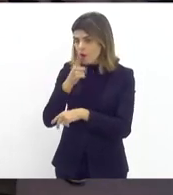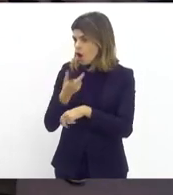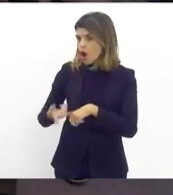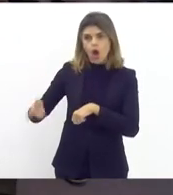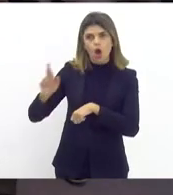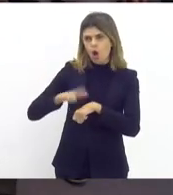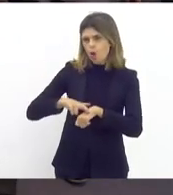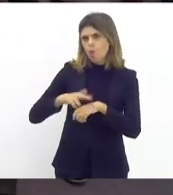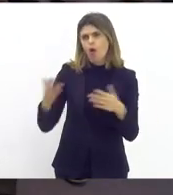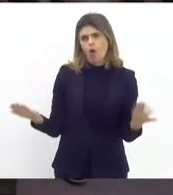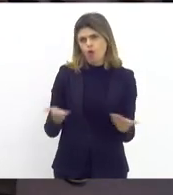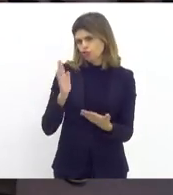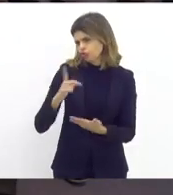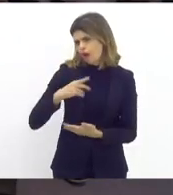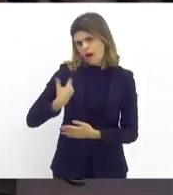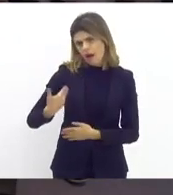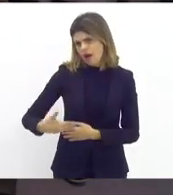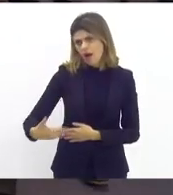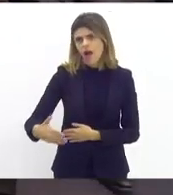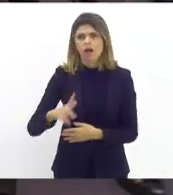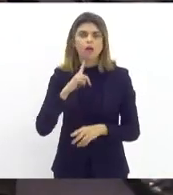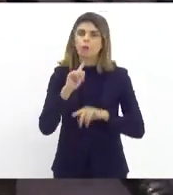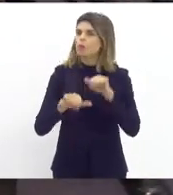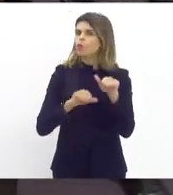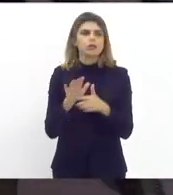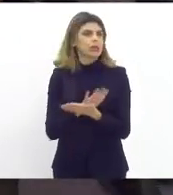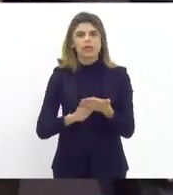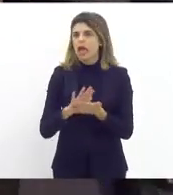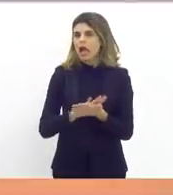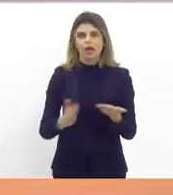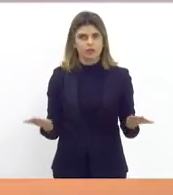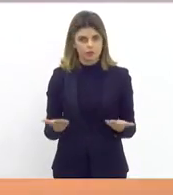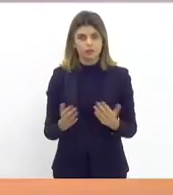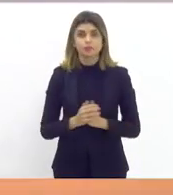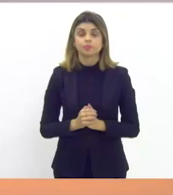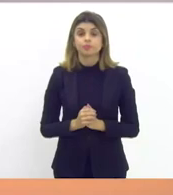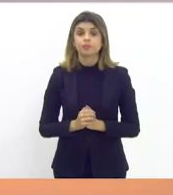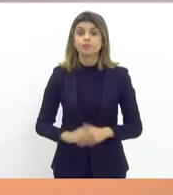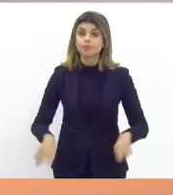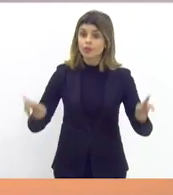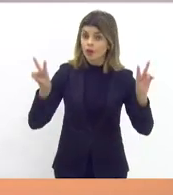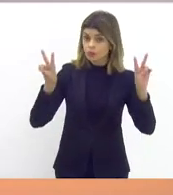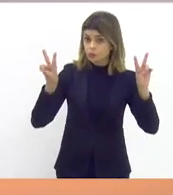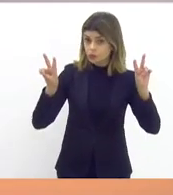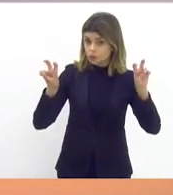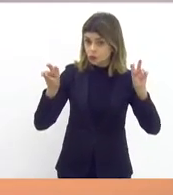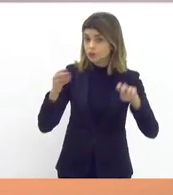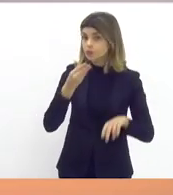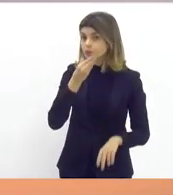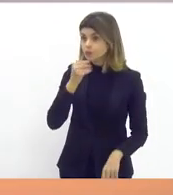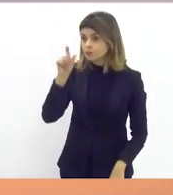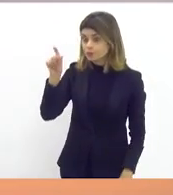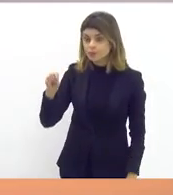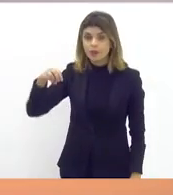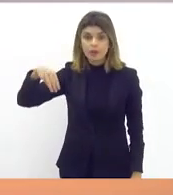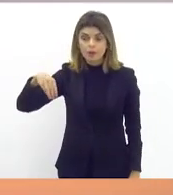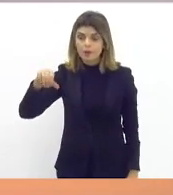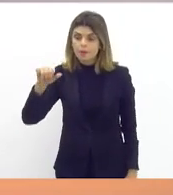é assim hoje, está certo? Nisso não muda nada em relação ao que é hoje. Com relação à questão do Maurício, da